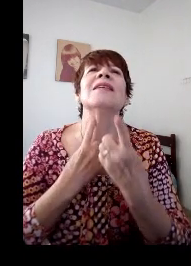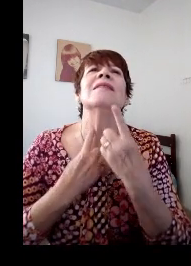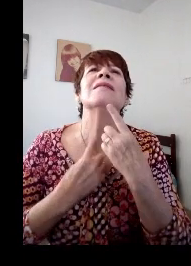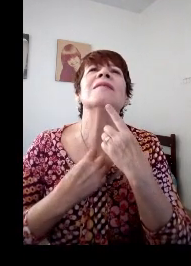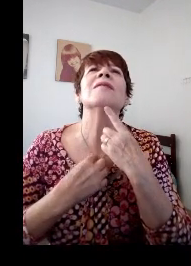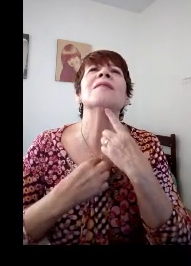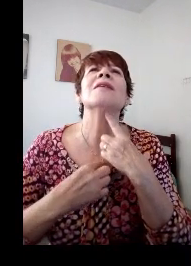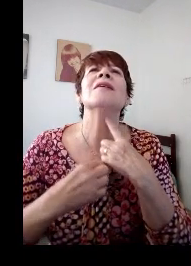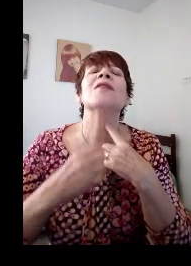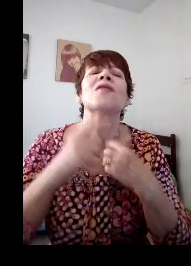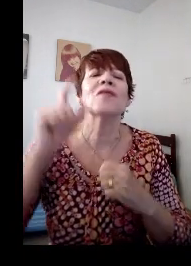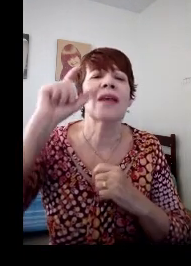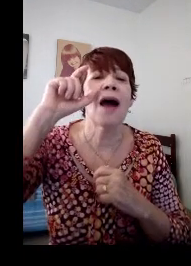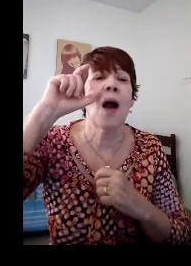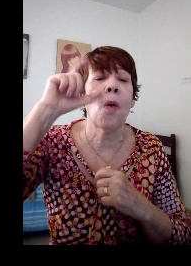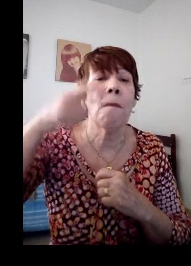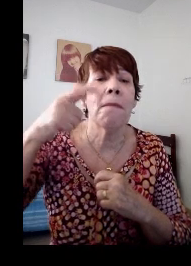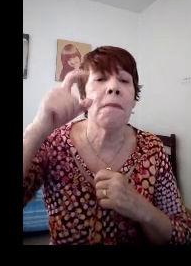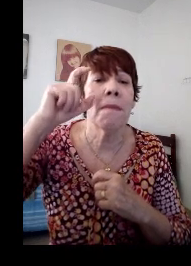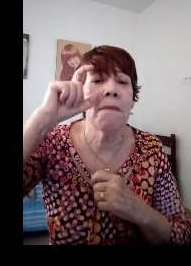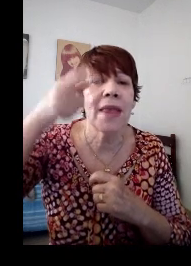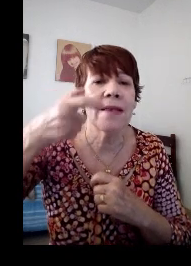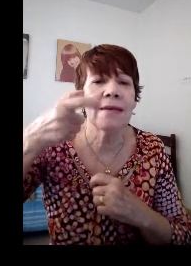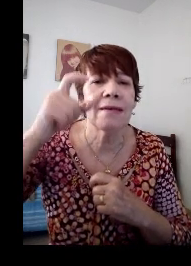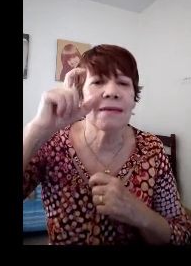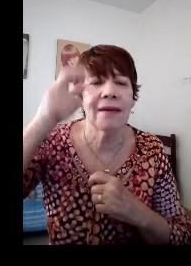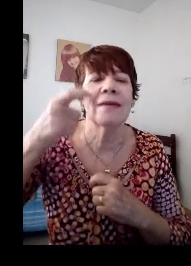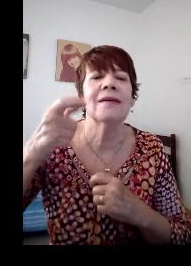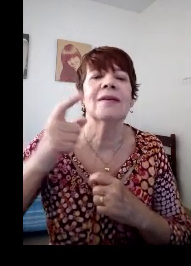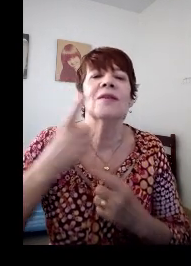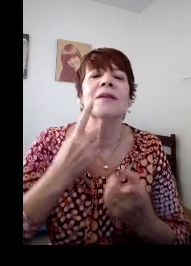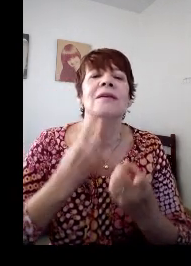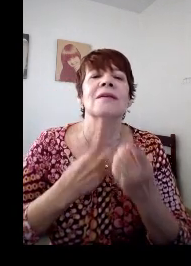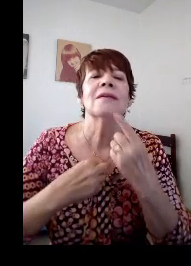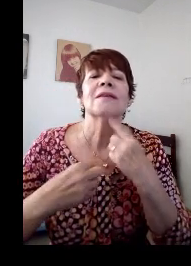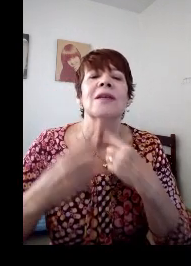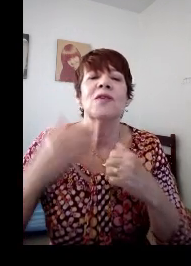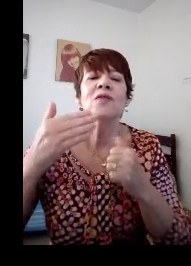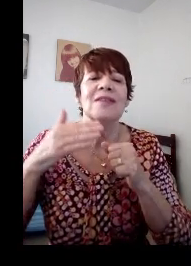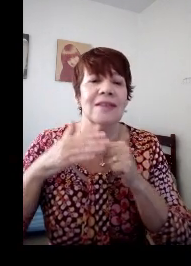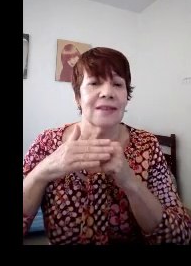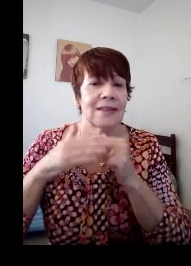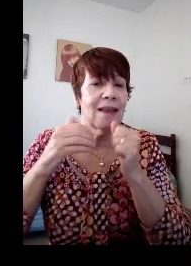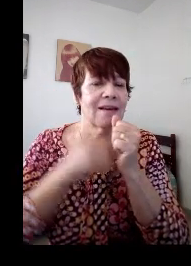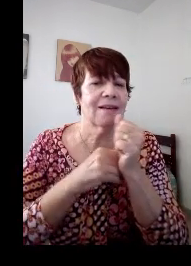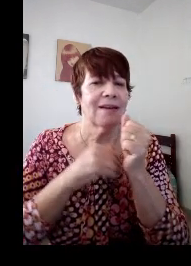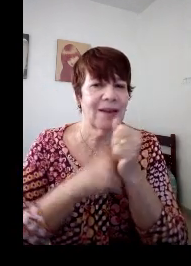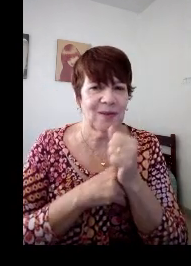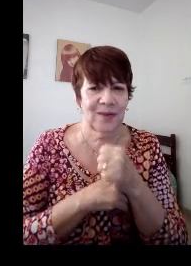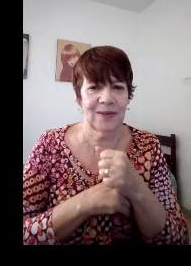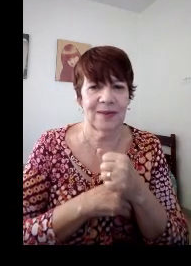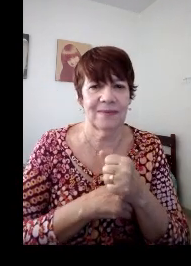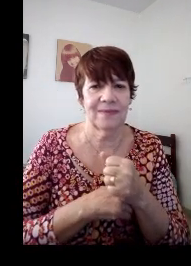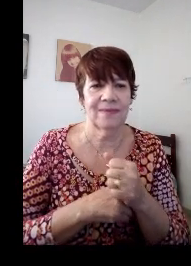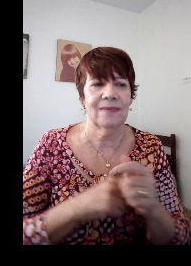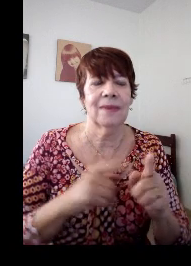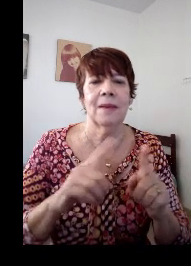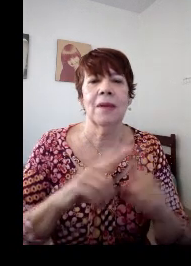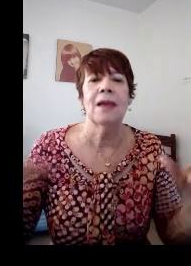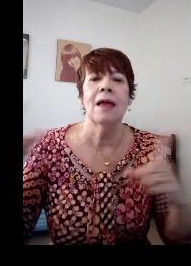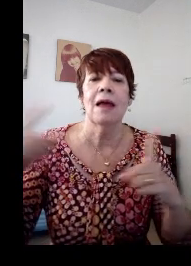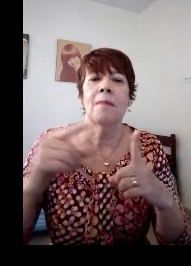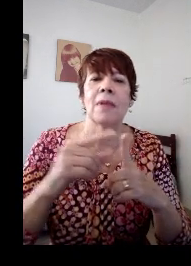perder a salvação, realmente não vai. Mas as escrituras condenam quem